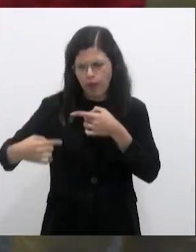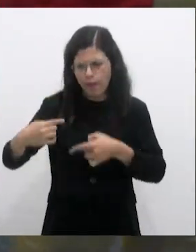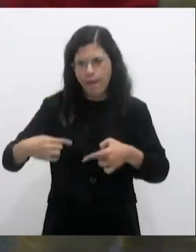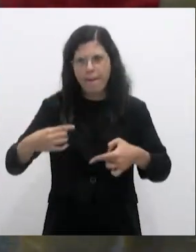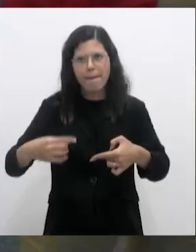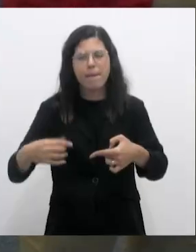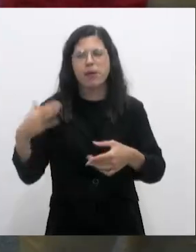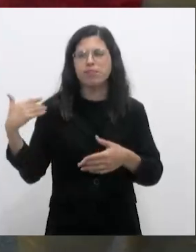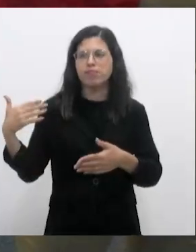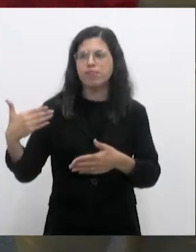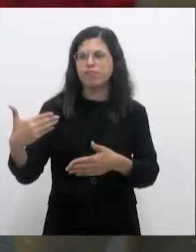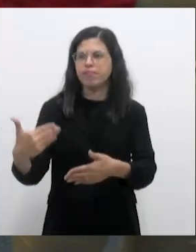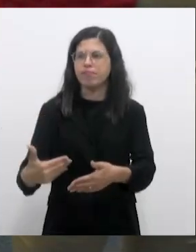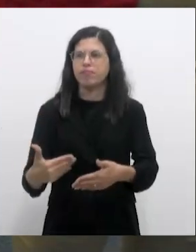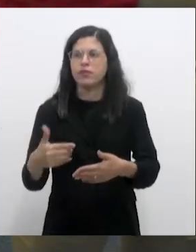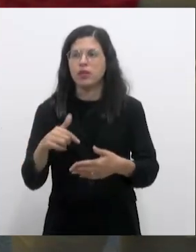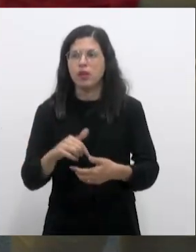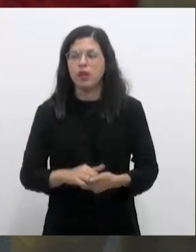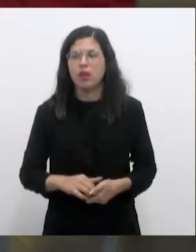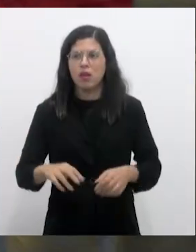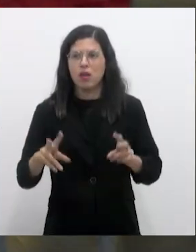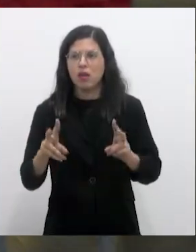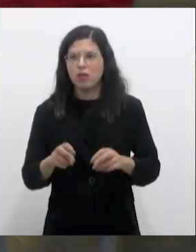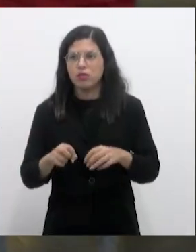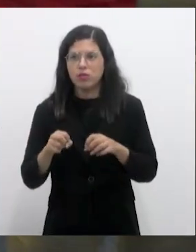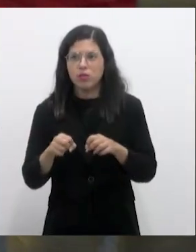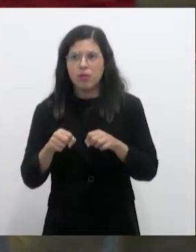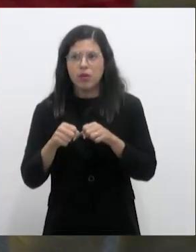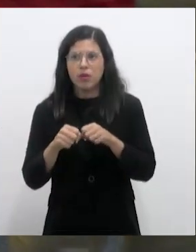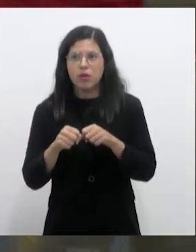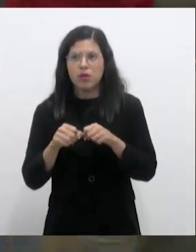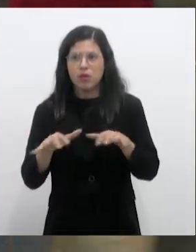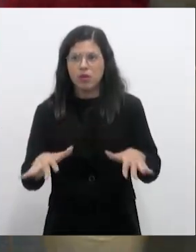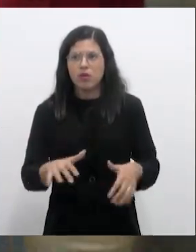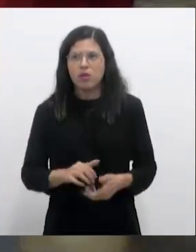algum tempo. É uma questão de epidemia.